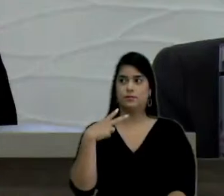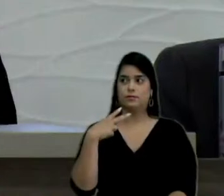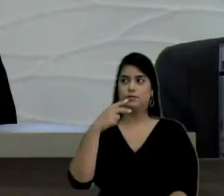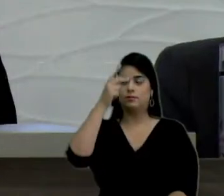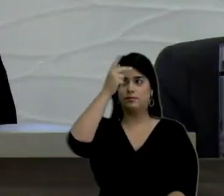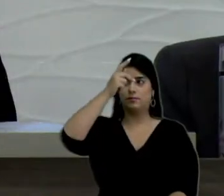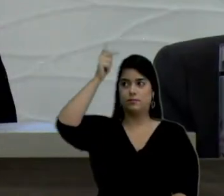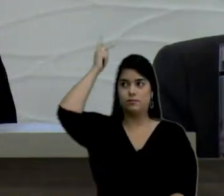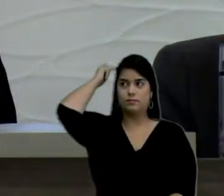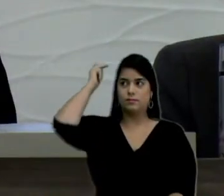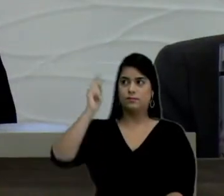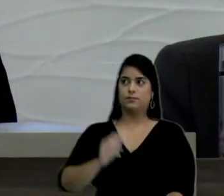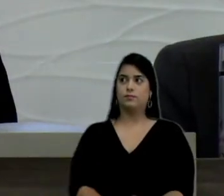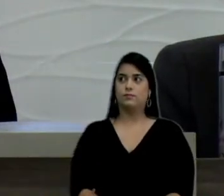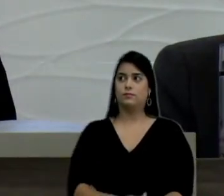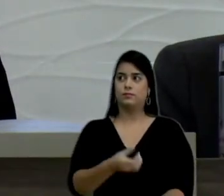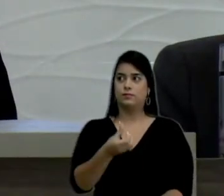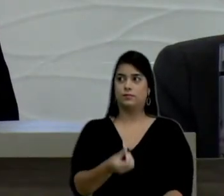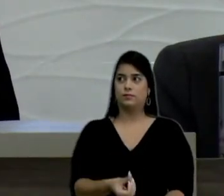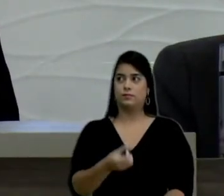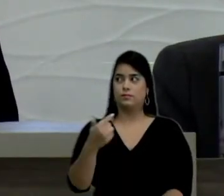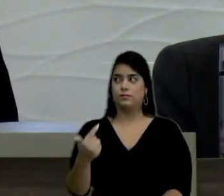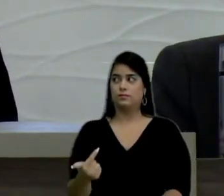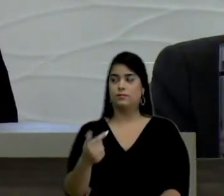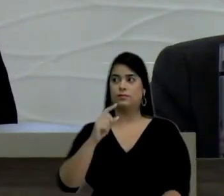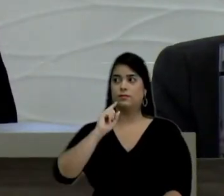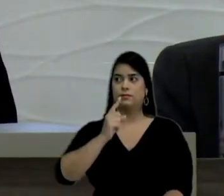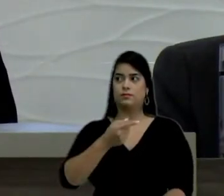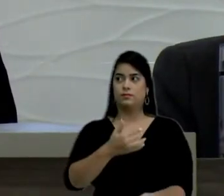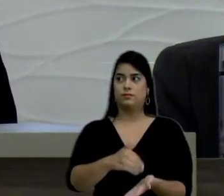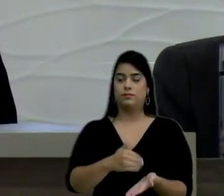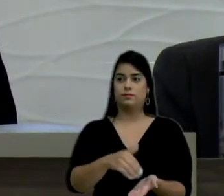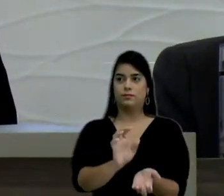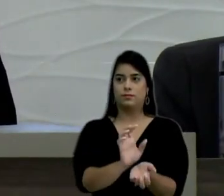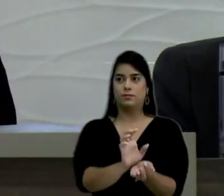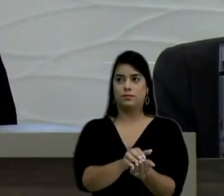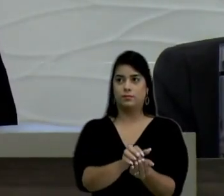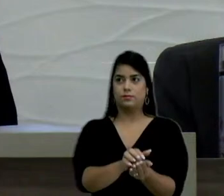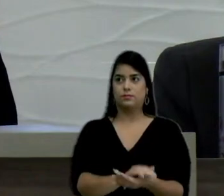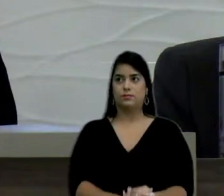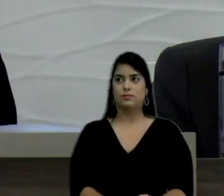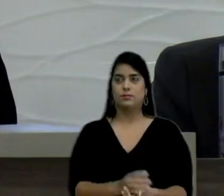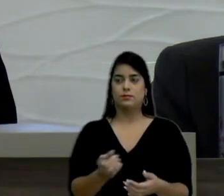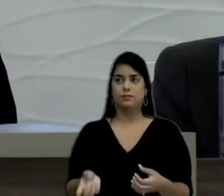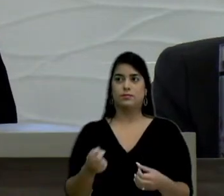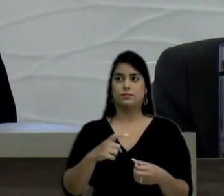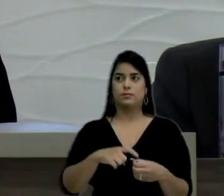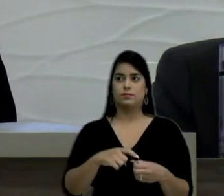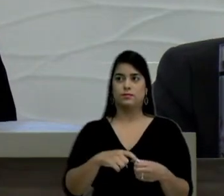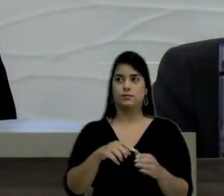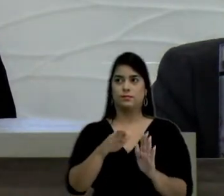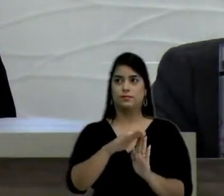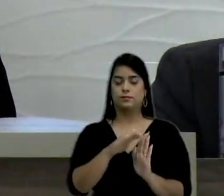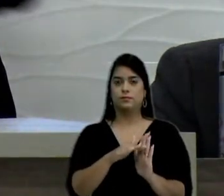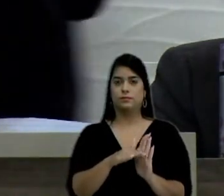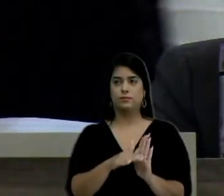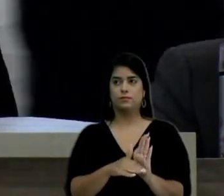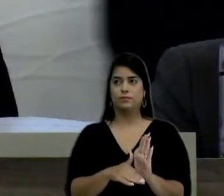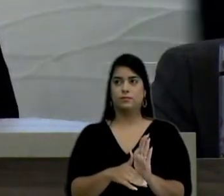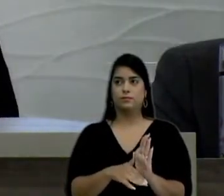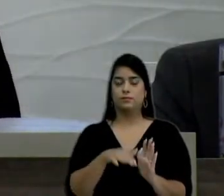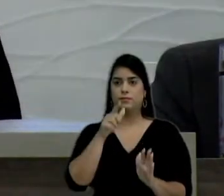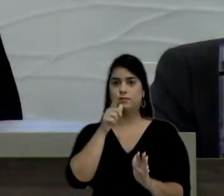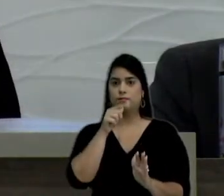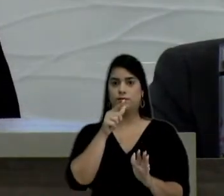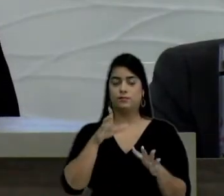Ant indicação 62 que indica a Secretaria Estadual de recursos que retorne com programa agora para toos para o município